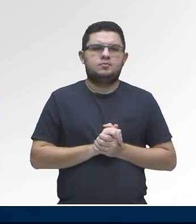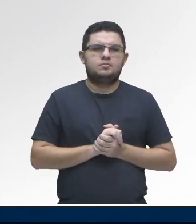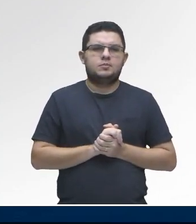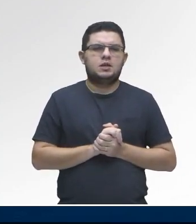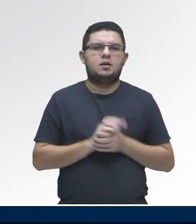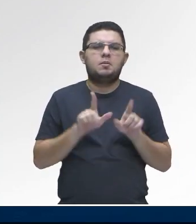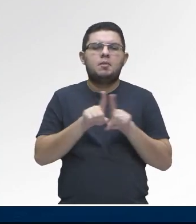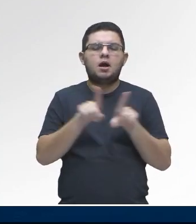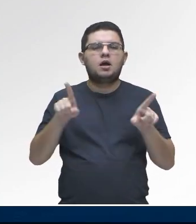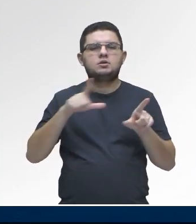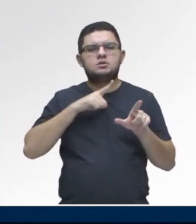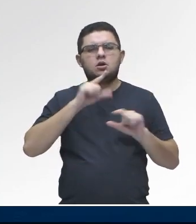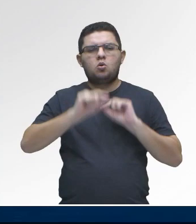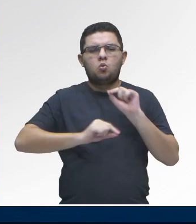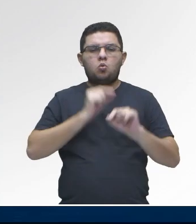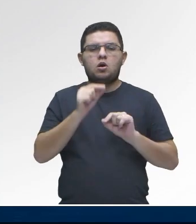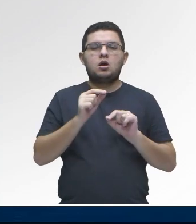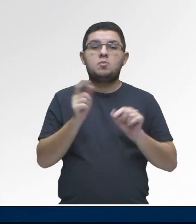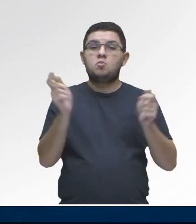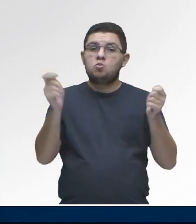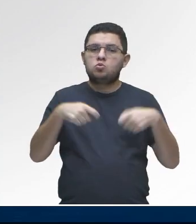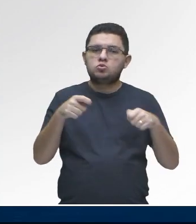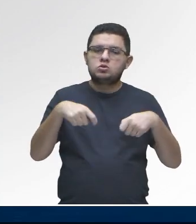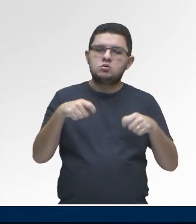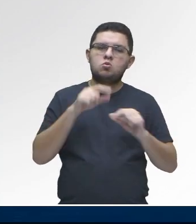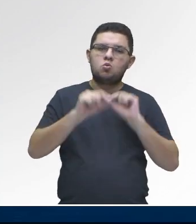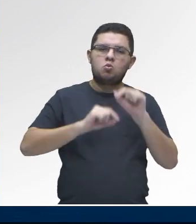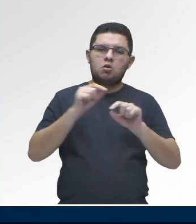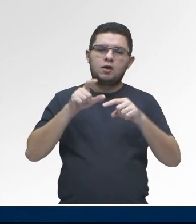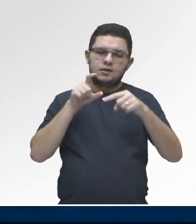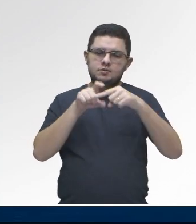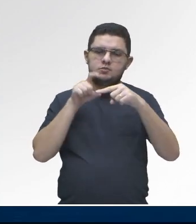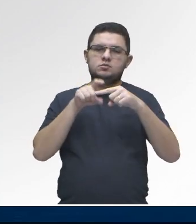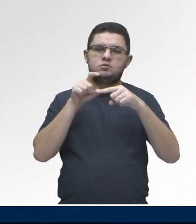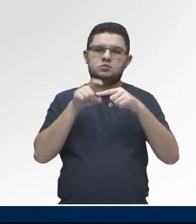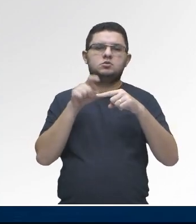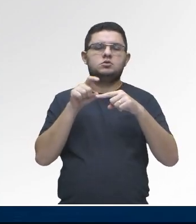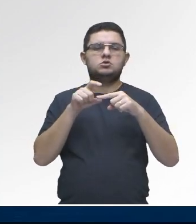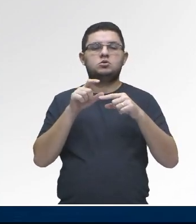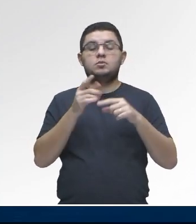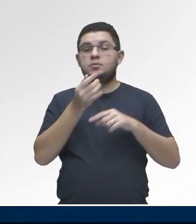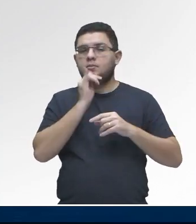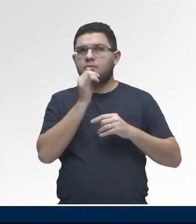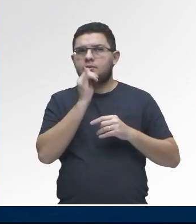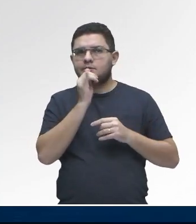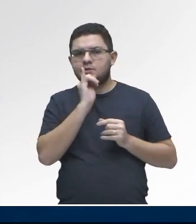múltiplos, né? Por exemplo, raiz de